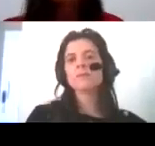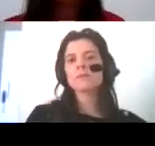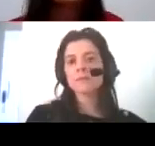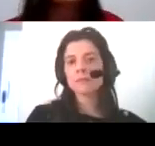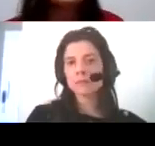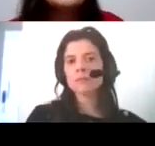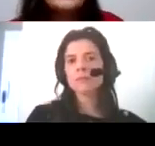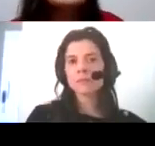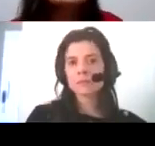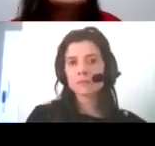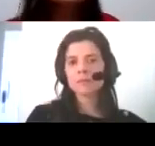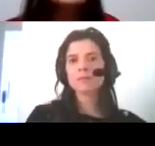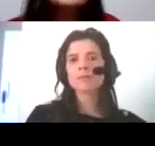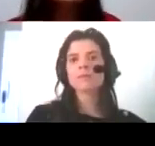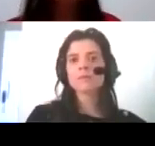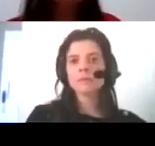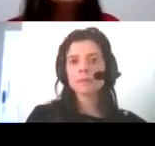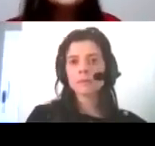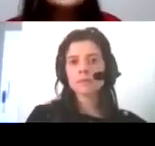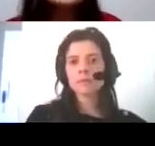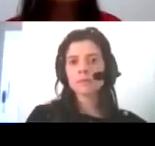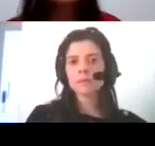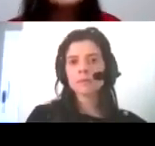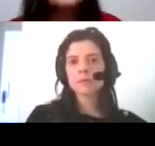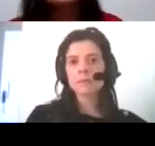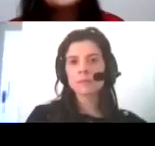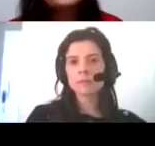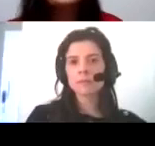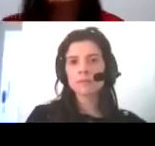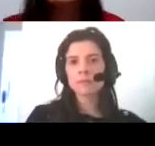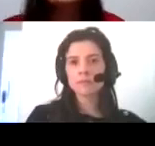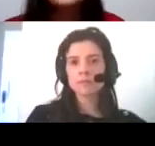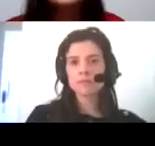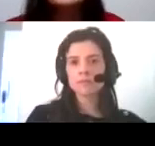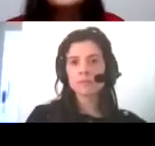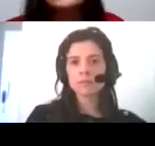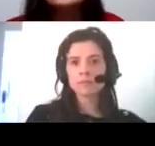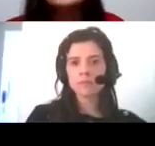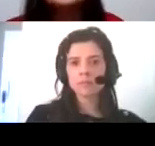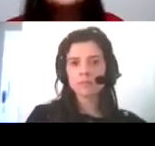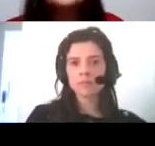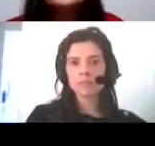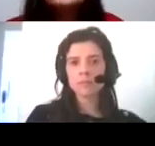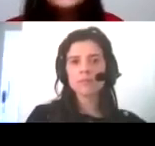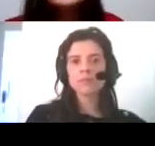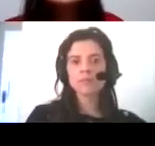os ânimos ficam aflorados, né? Tenha humildade de ser uma borracha e apagar esses